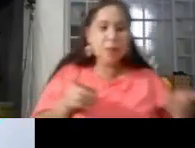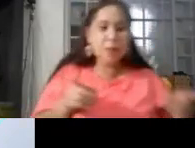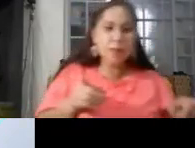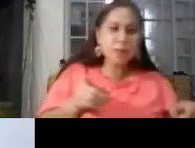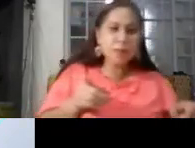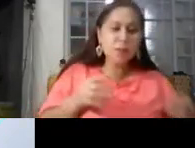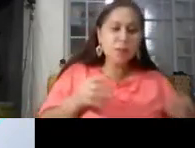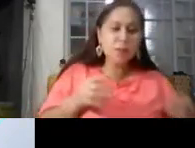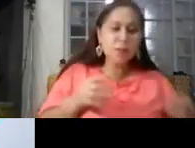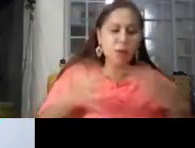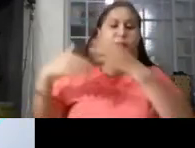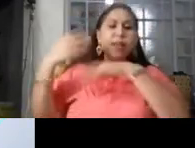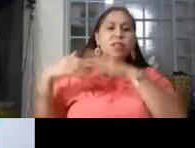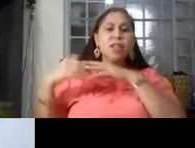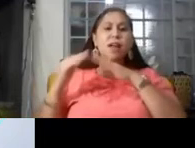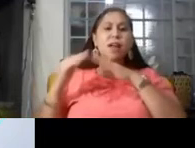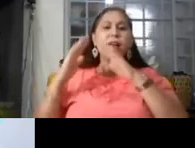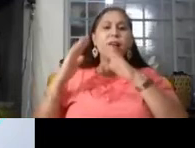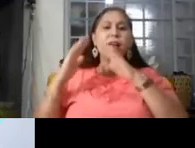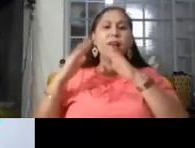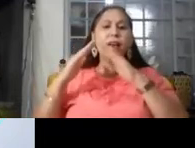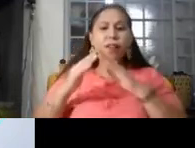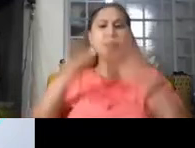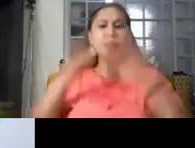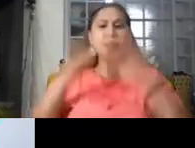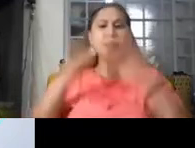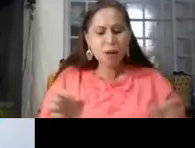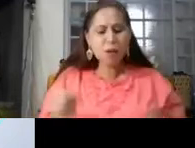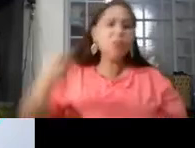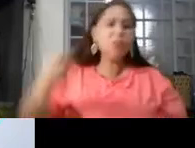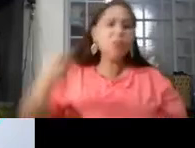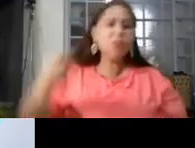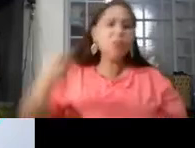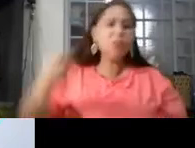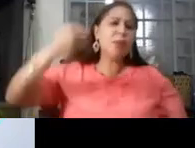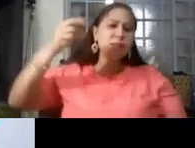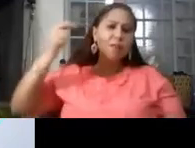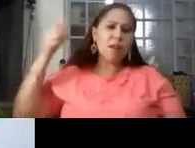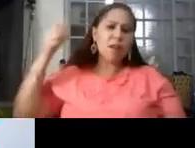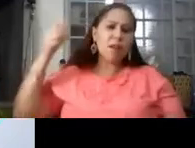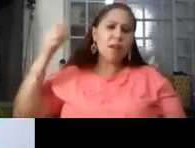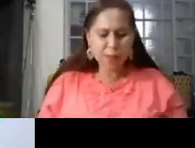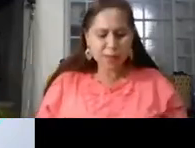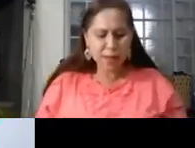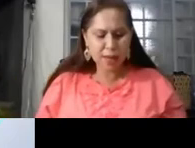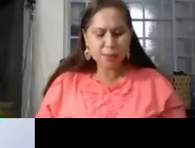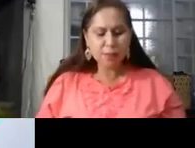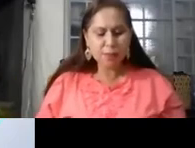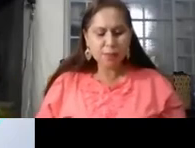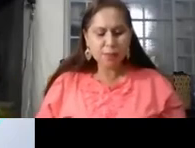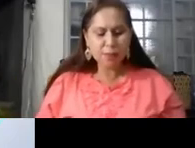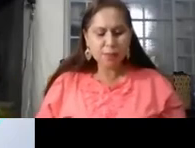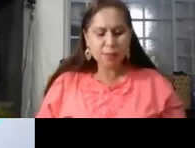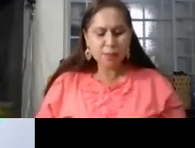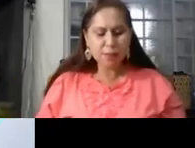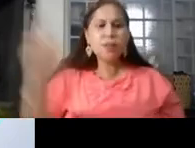apontamentos de coisas que ele já referenciou e já colocou no espaço há um bom tempo atrás. E se